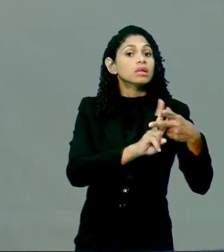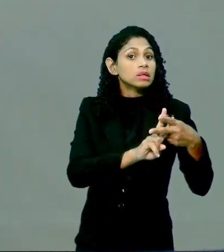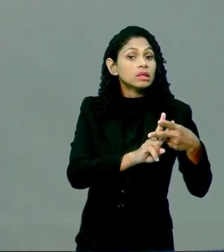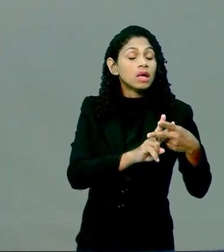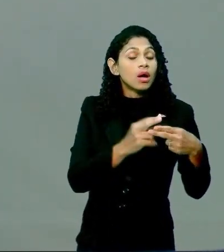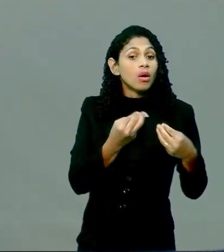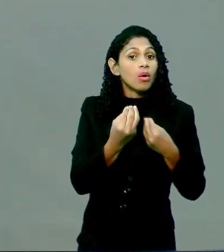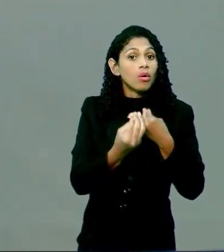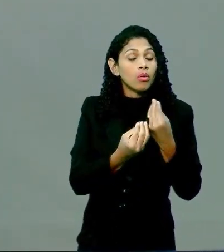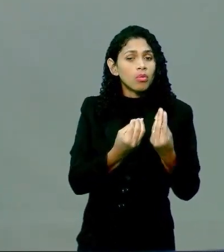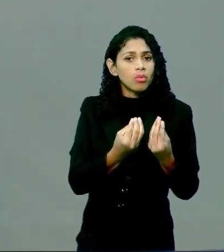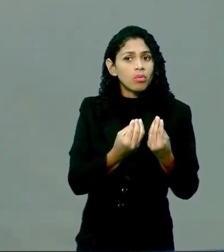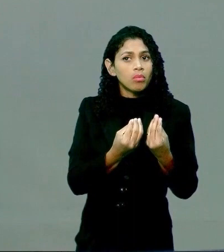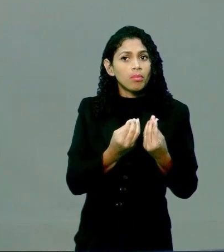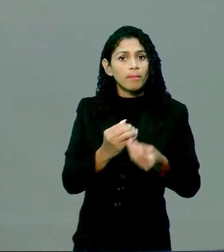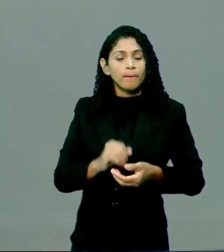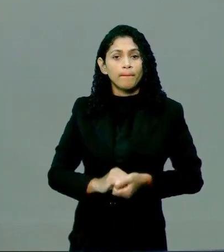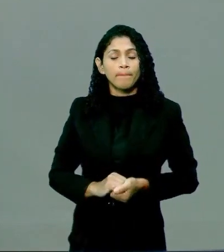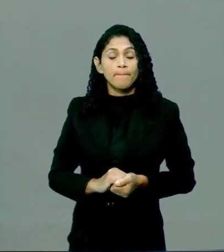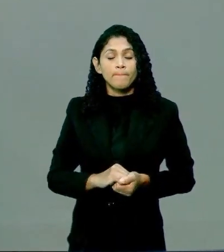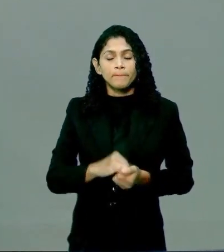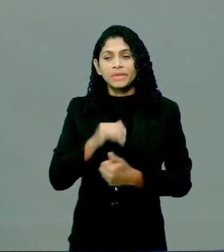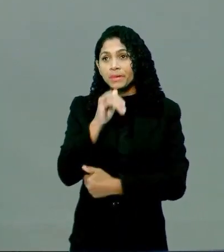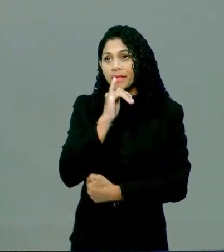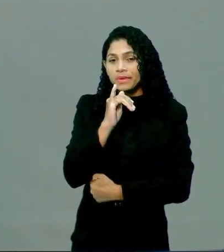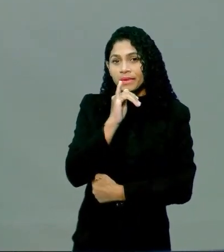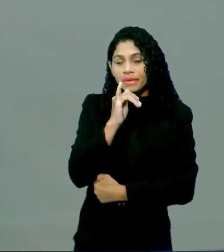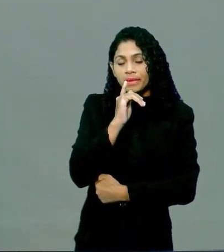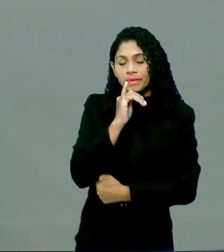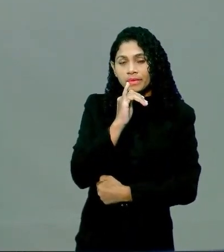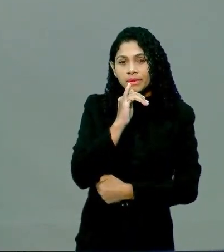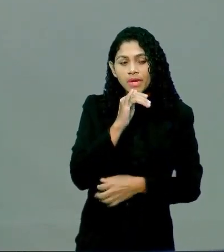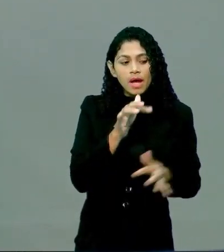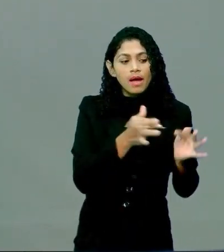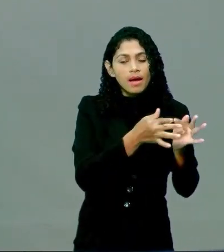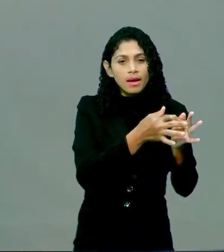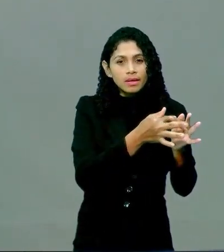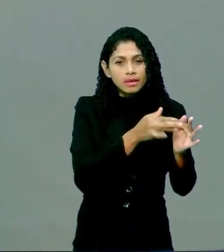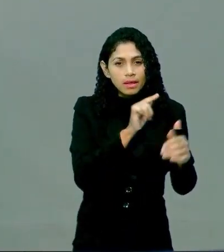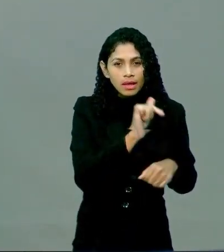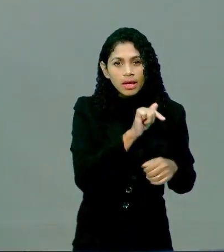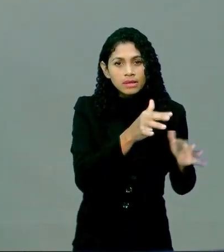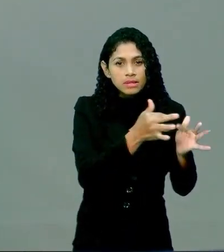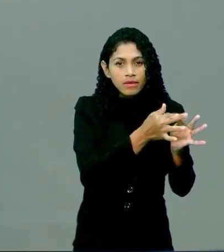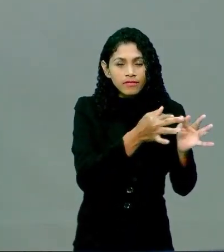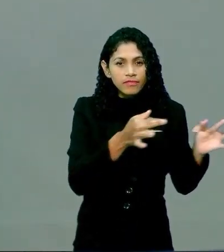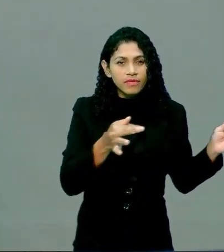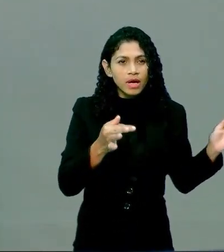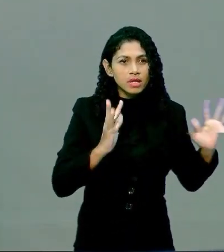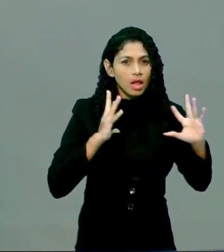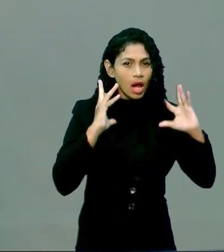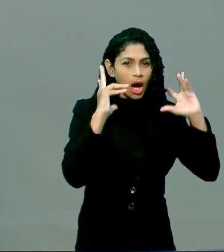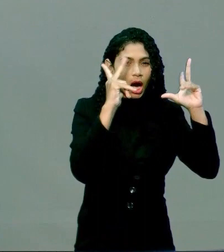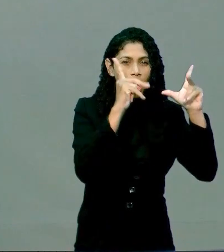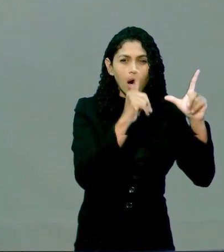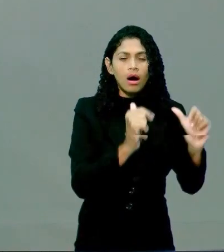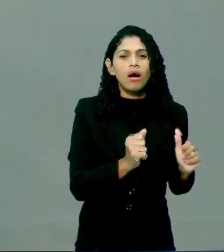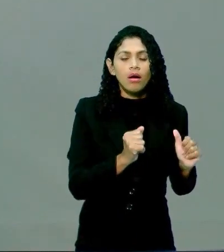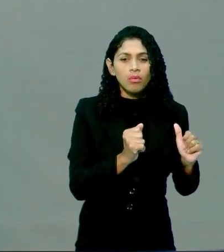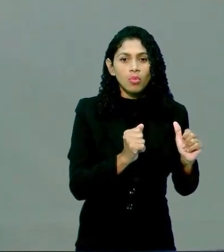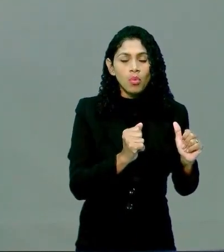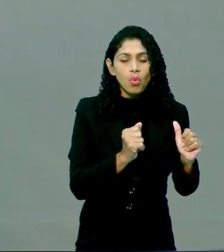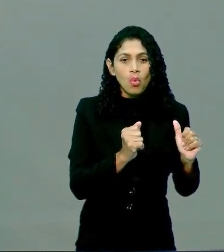real, literal. Mas, por exemplo, se eu pego essa frase, e a palavra leão aí, e coloco em um